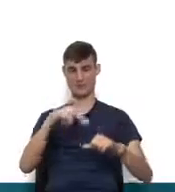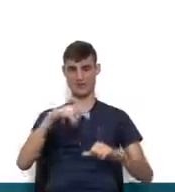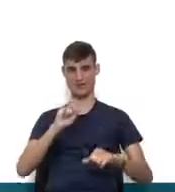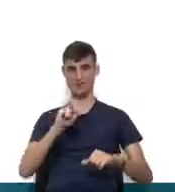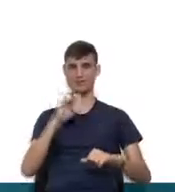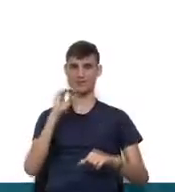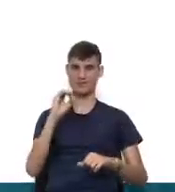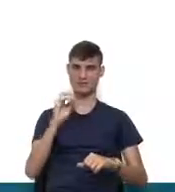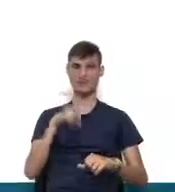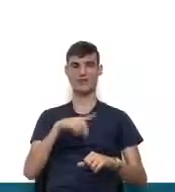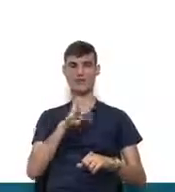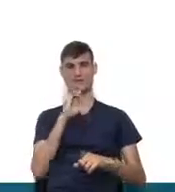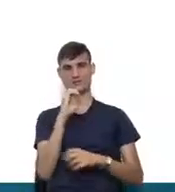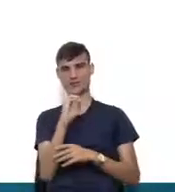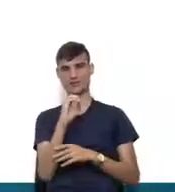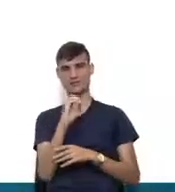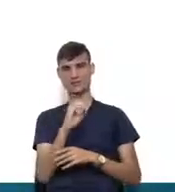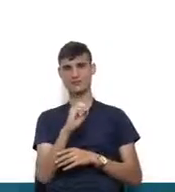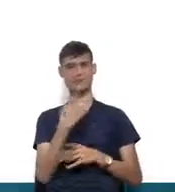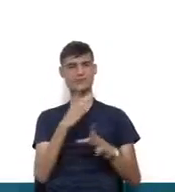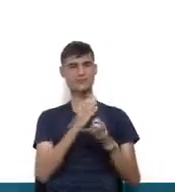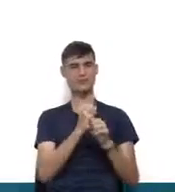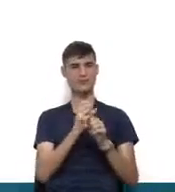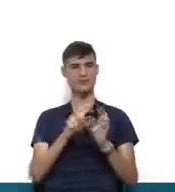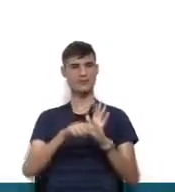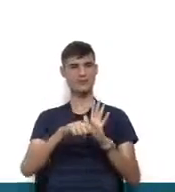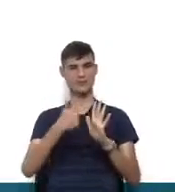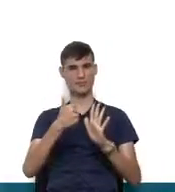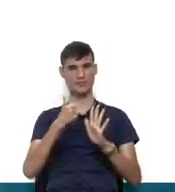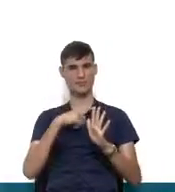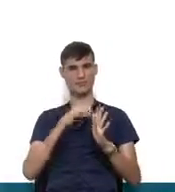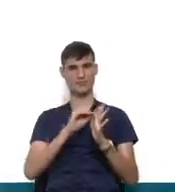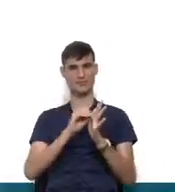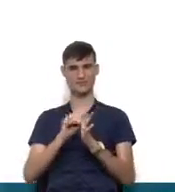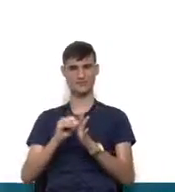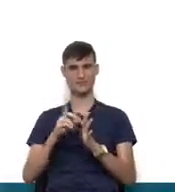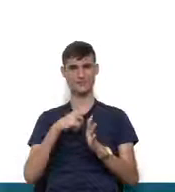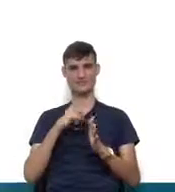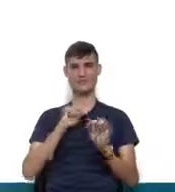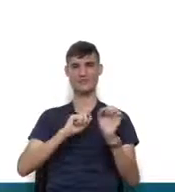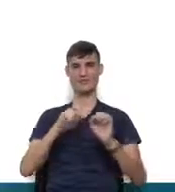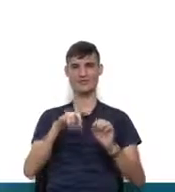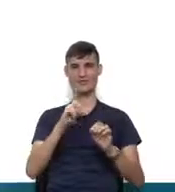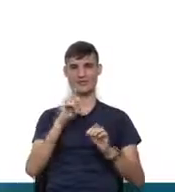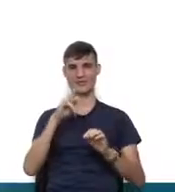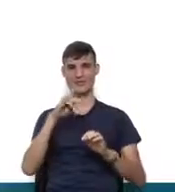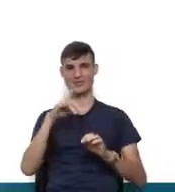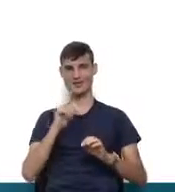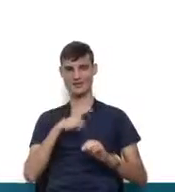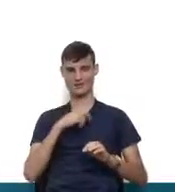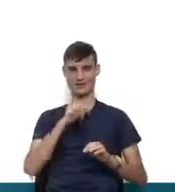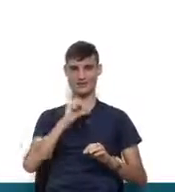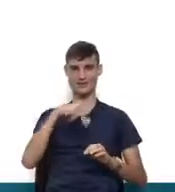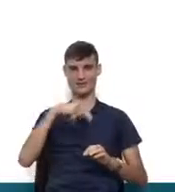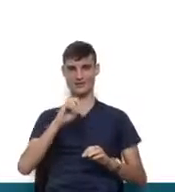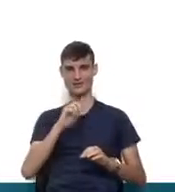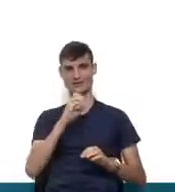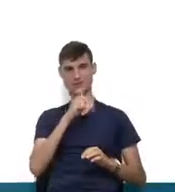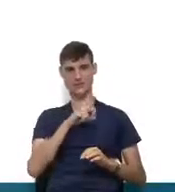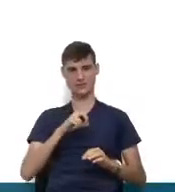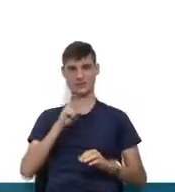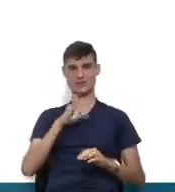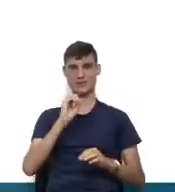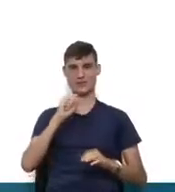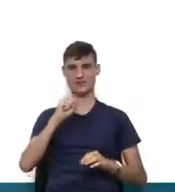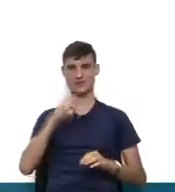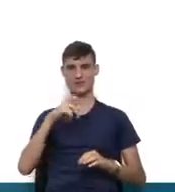zero, zero. Calculando a primeira derivada dessa função. Quem é a derivada de seno de x? Cosseno de